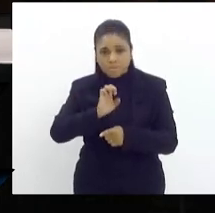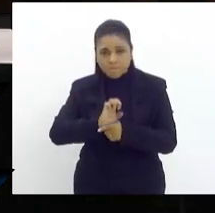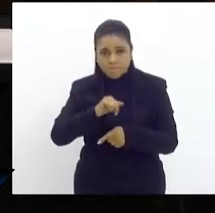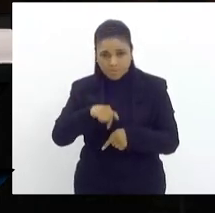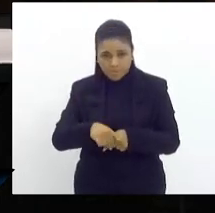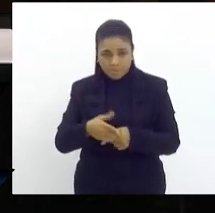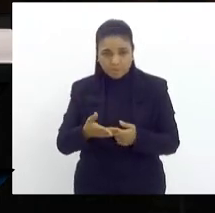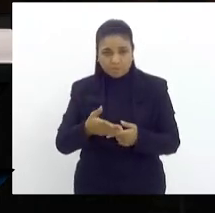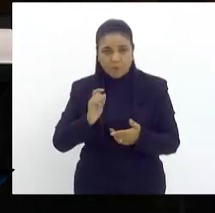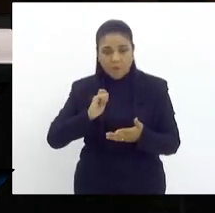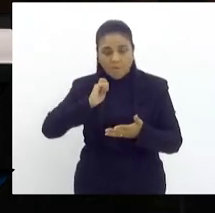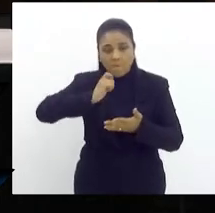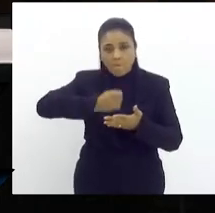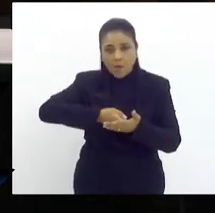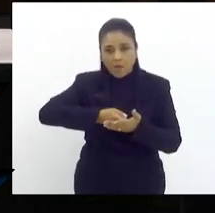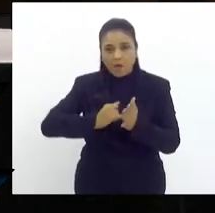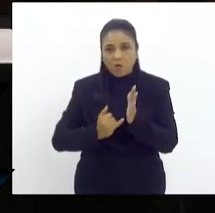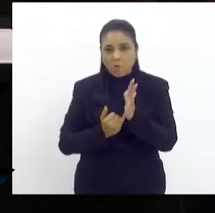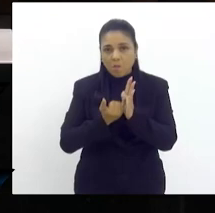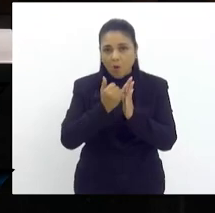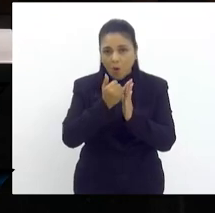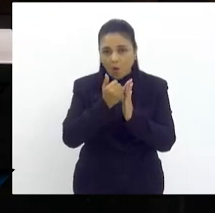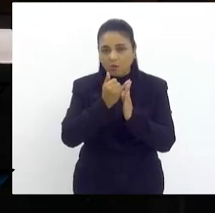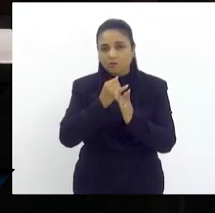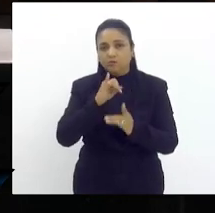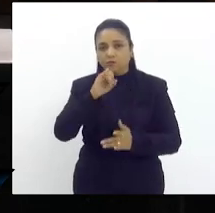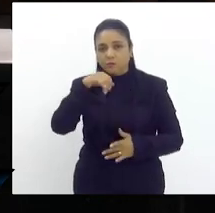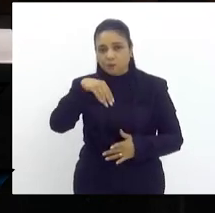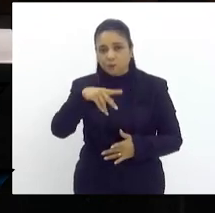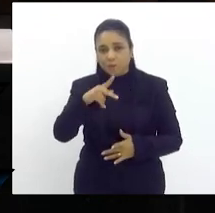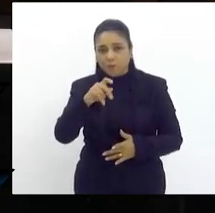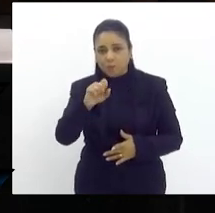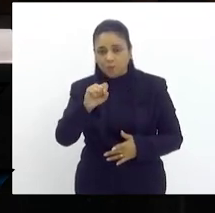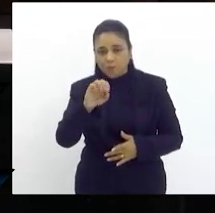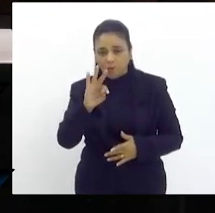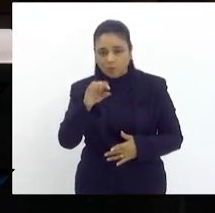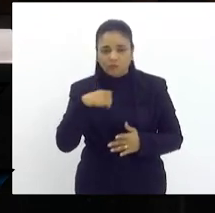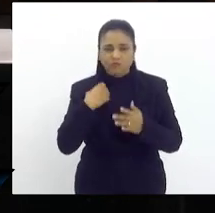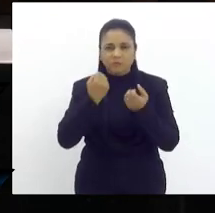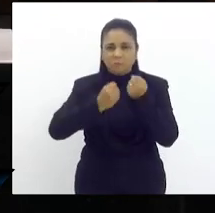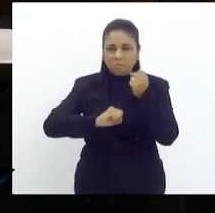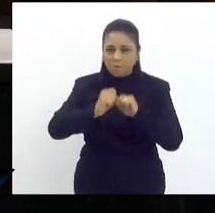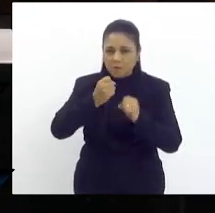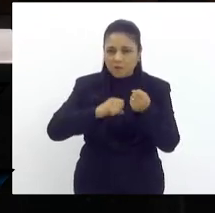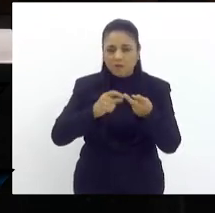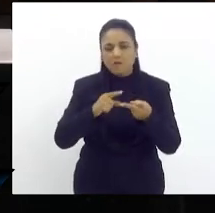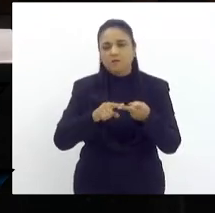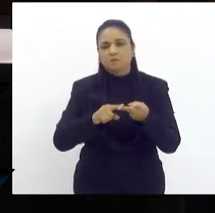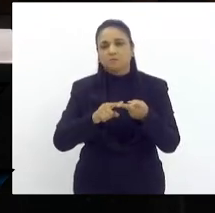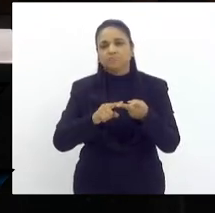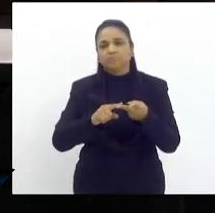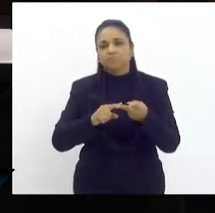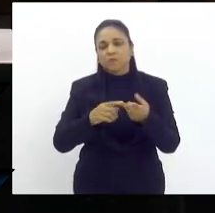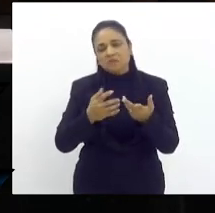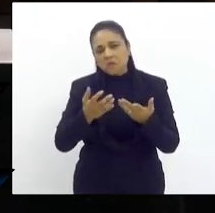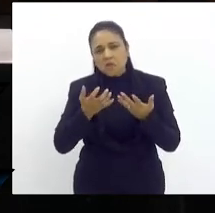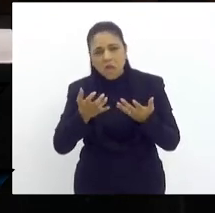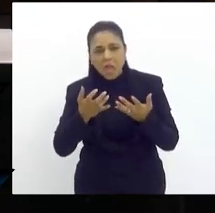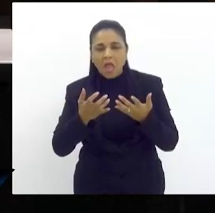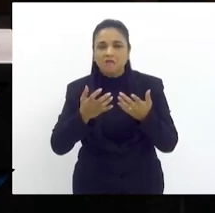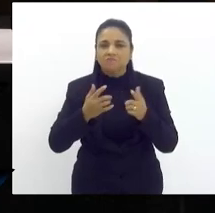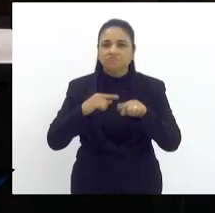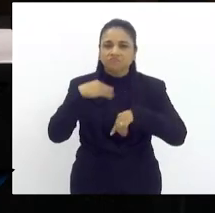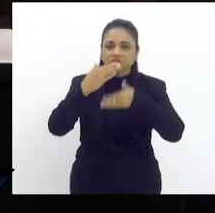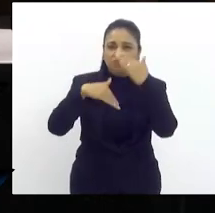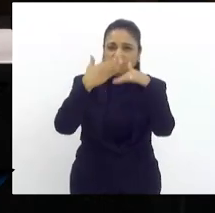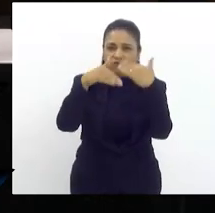o pagador de impostos contribuinte o empresário todos aqueles que querem desenvolver economicamente o estado